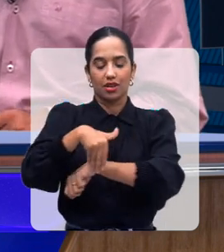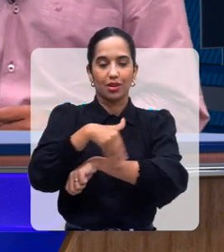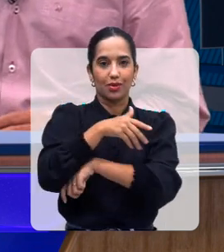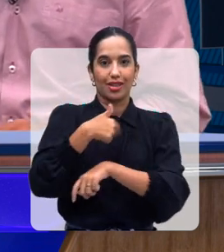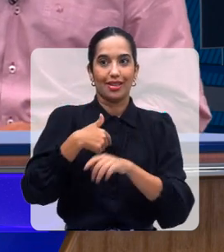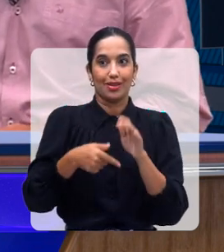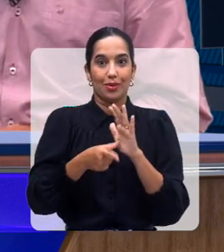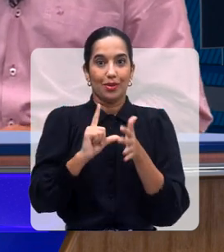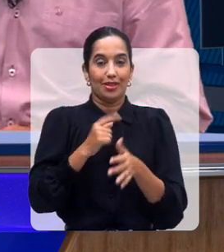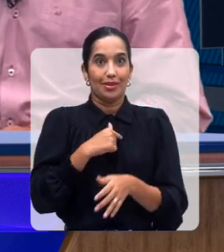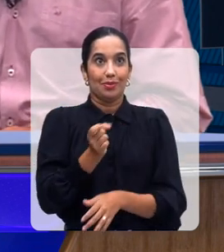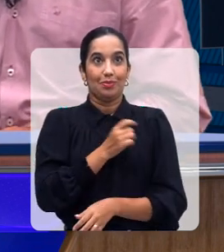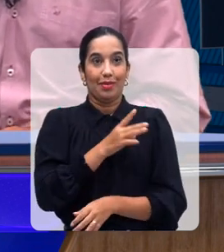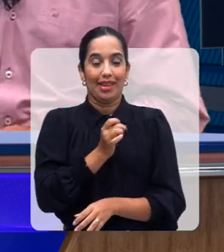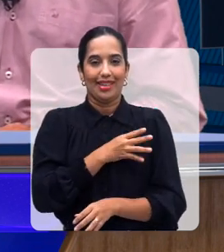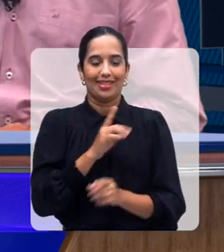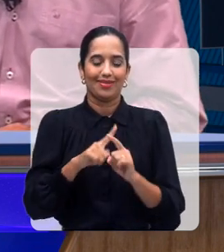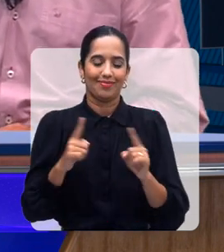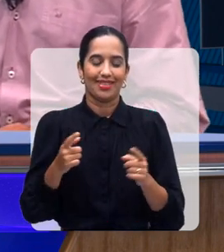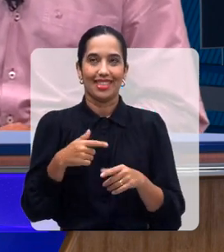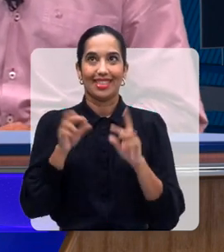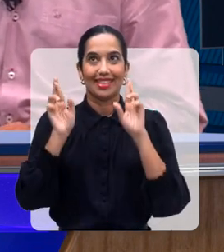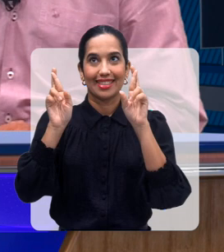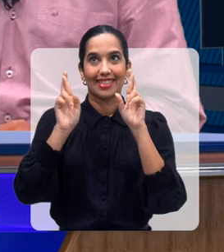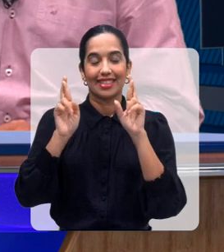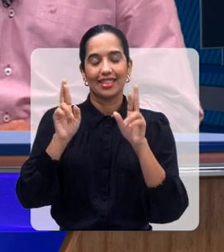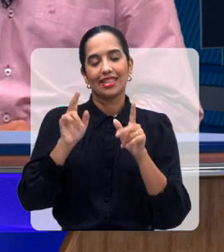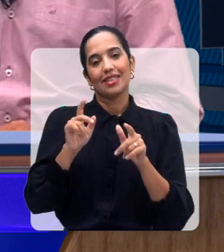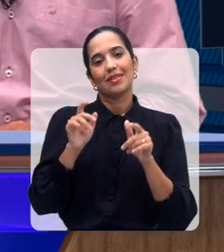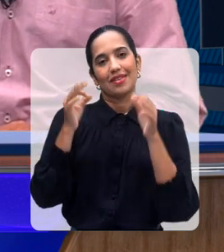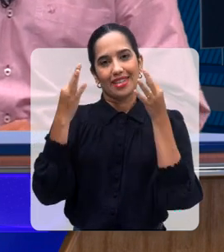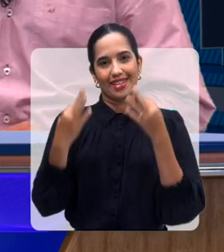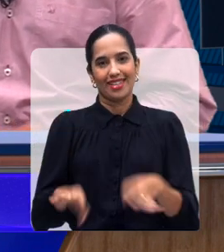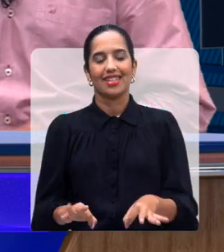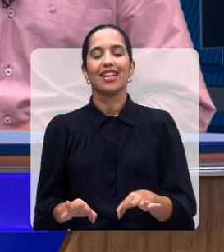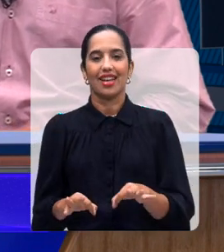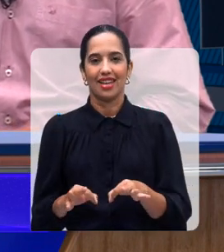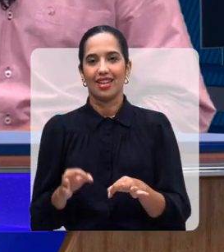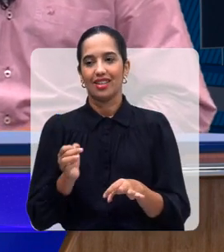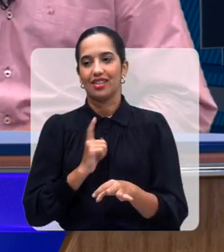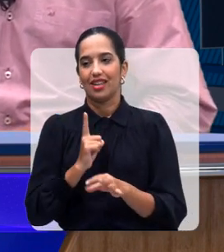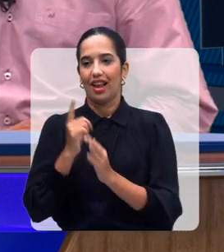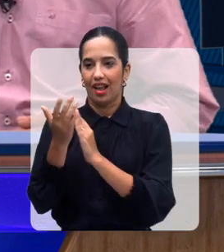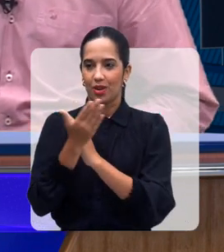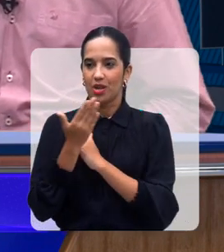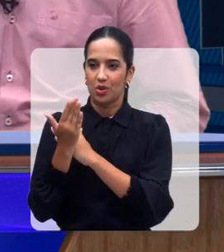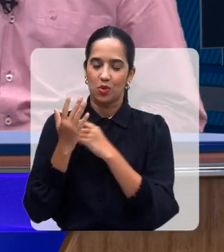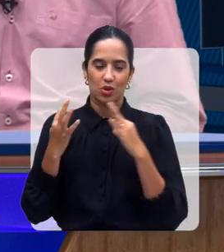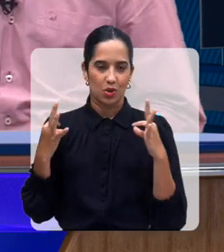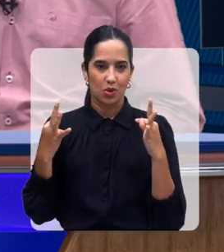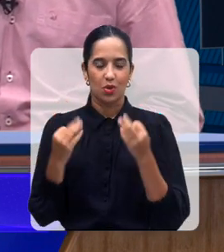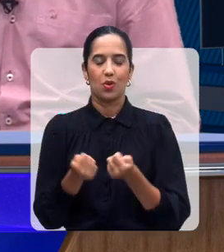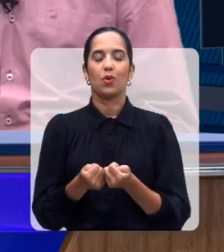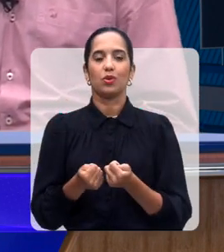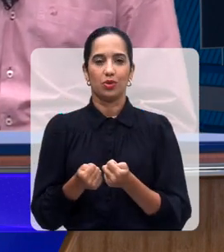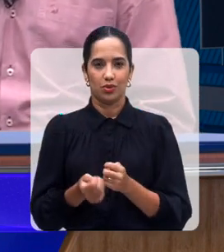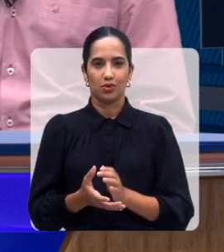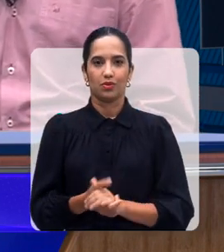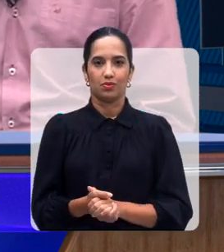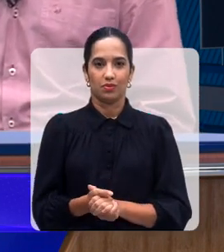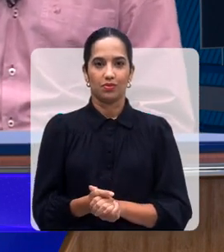coisa que me metia medo, viu? Graças a Deus deu certo. A gente está fazendo, claro, com produção, com todo o